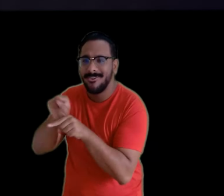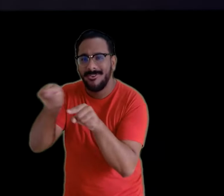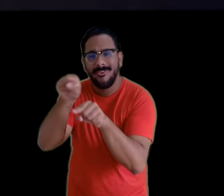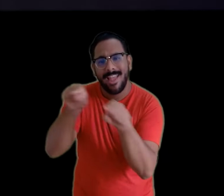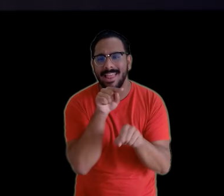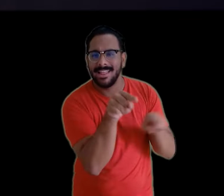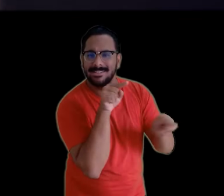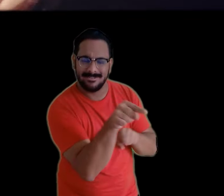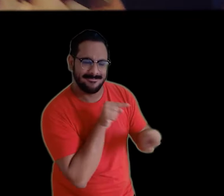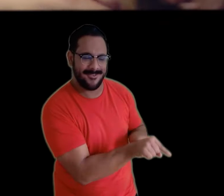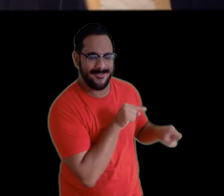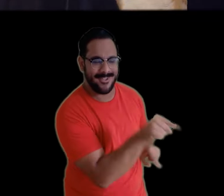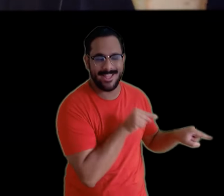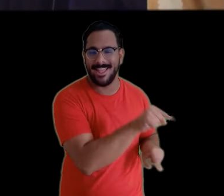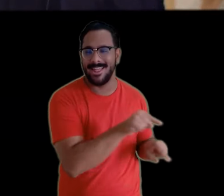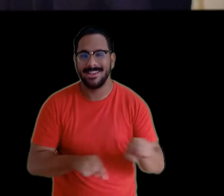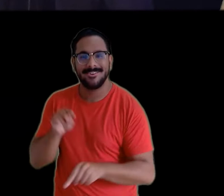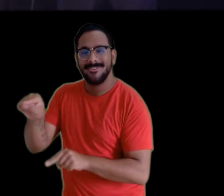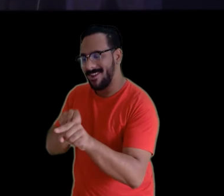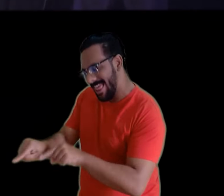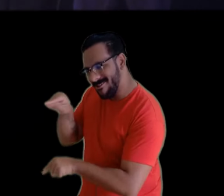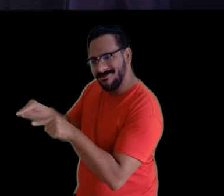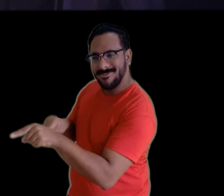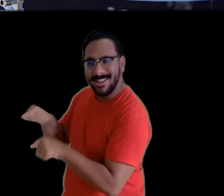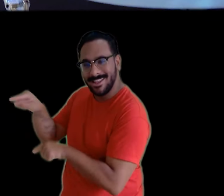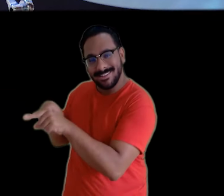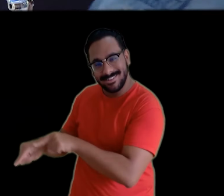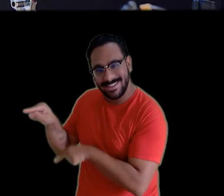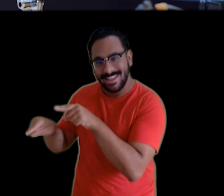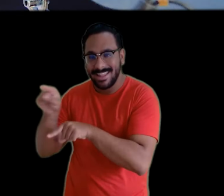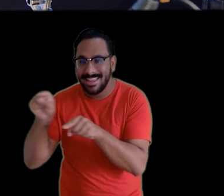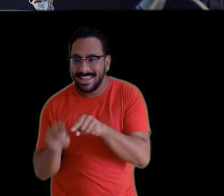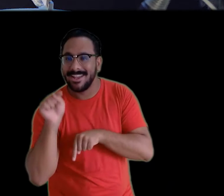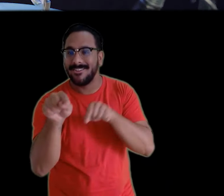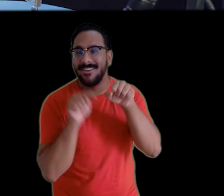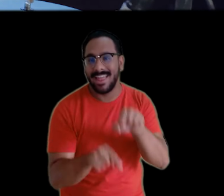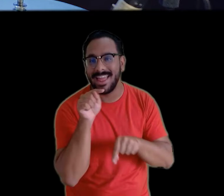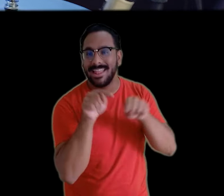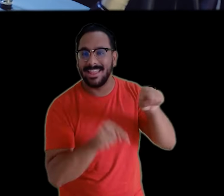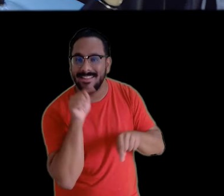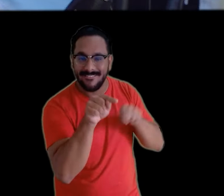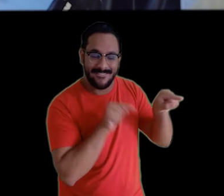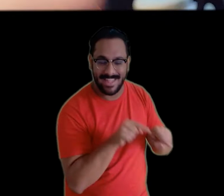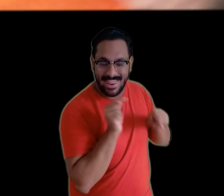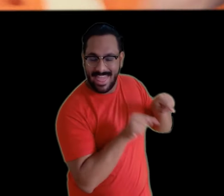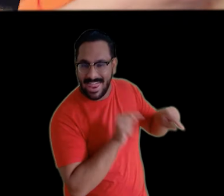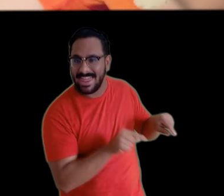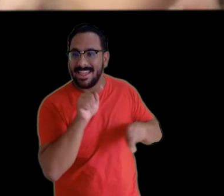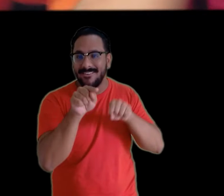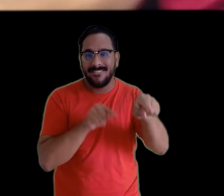tu alicati, cutuca aqui, cutuca ali. Cutuca ali, cutuca aqui, cutuca ali, cati. Com tu alicati, cutuca aqui, cutuca